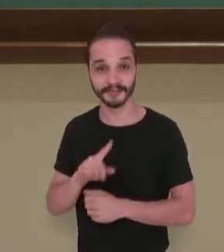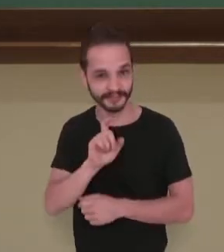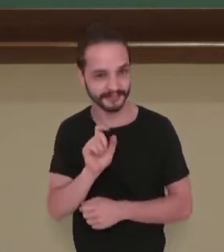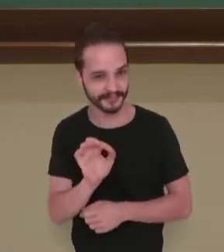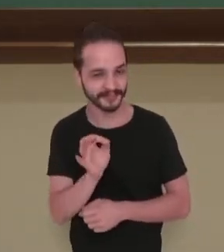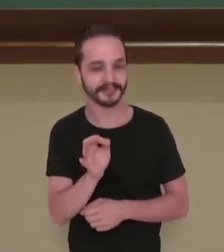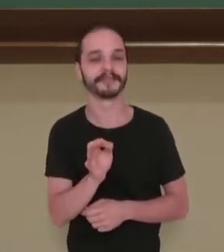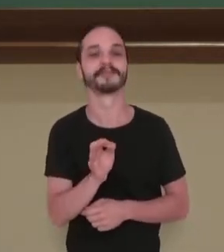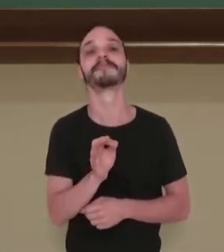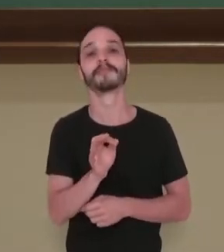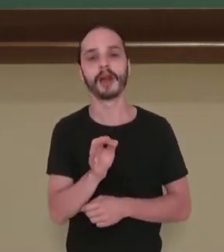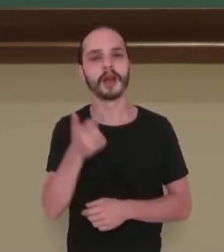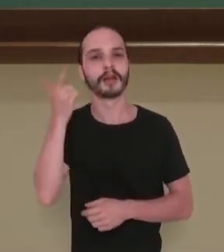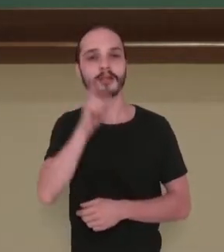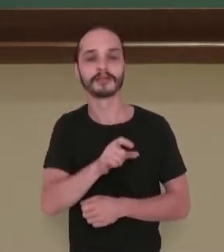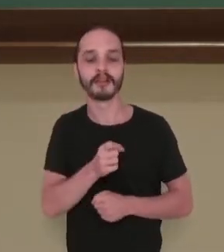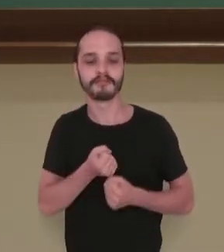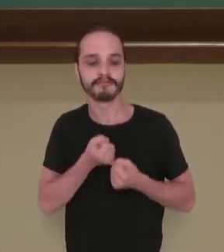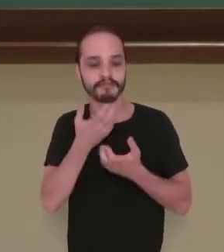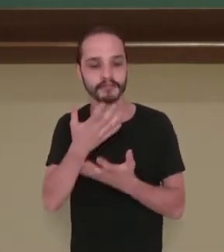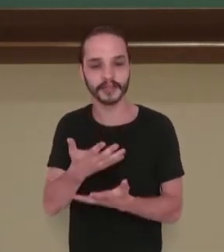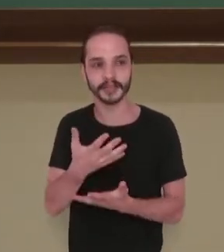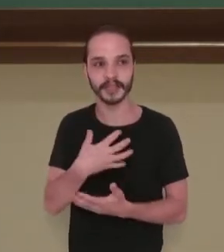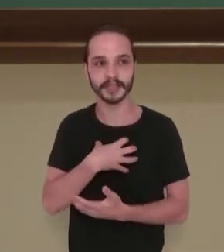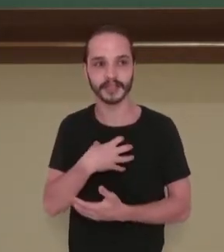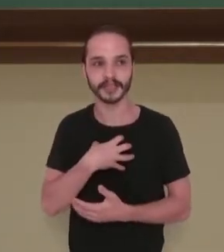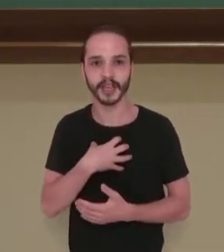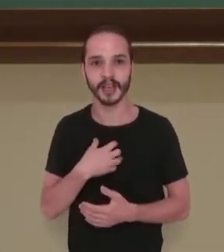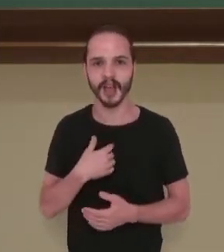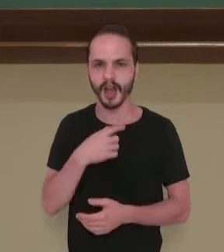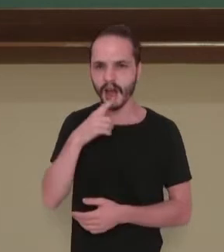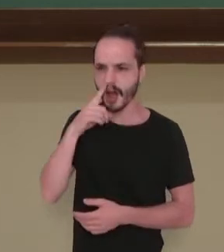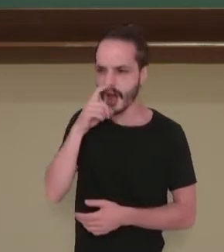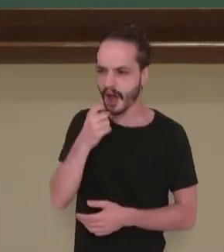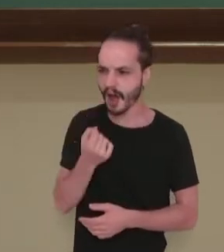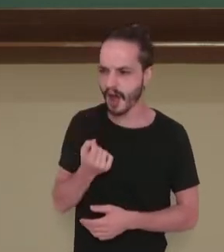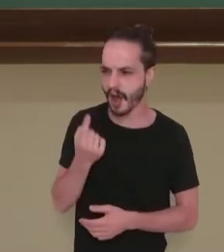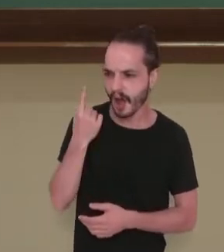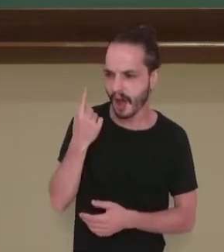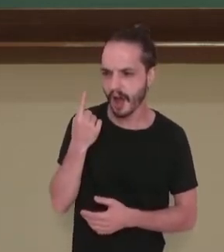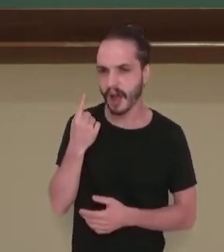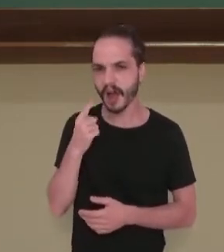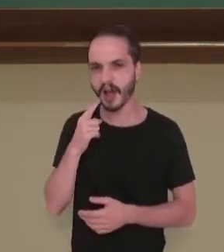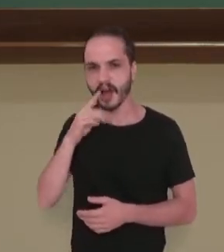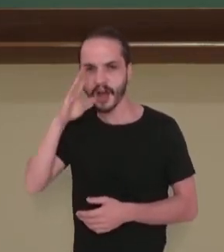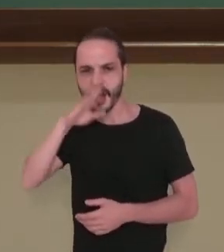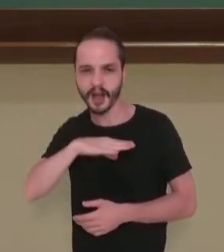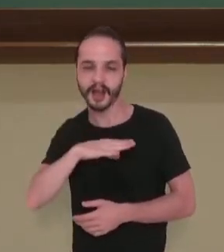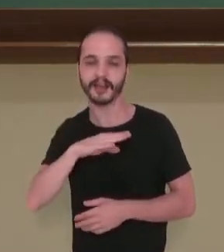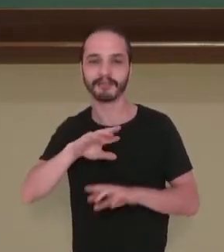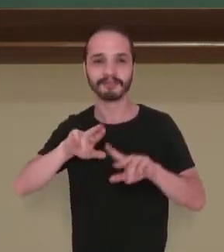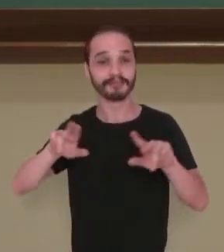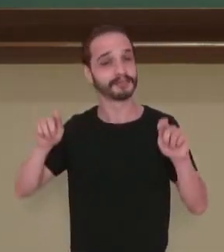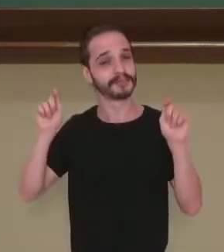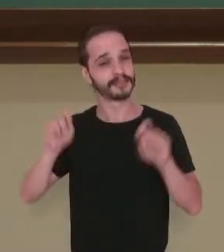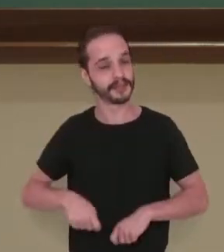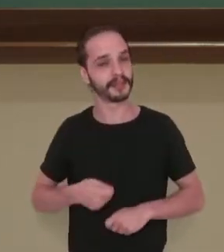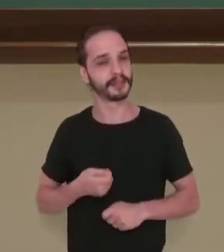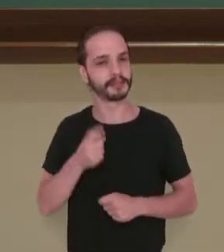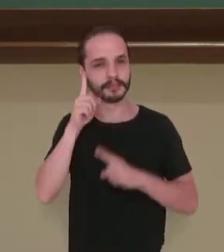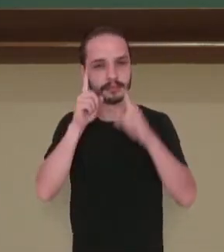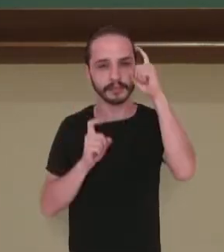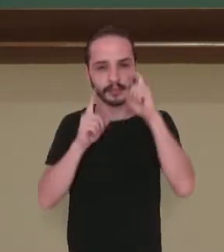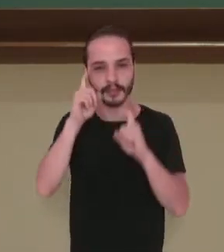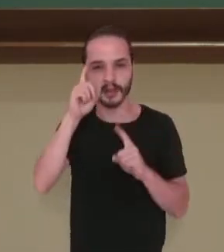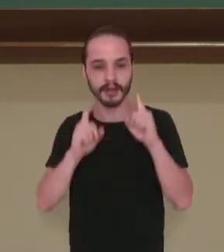Né? Então, eu consigo me expressar, tipo, tô horrorizada com isso. Então, através da